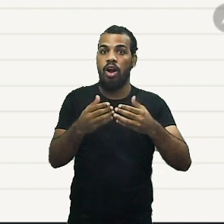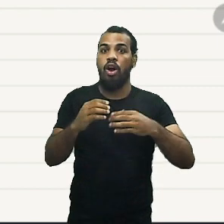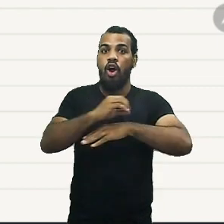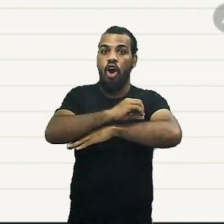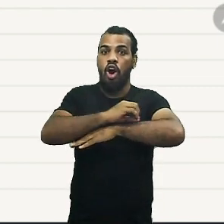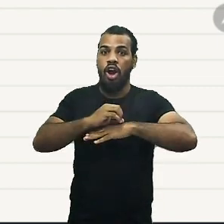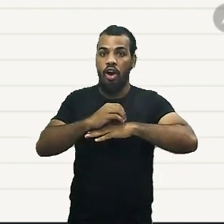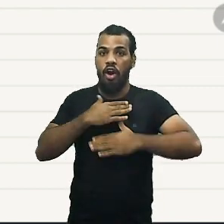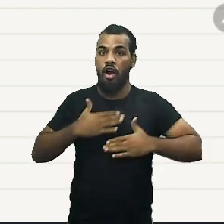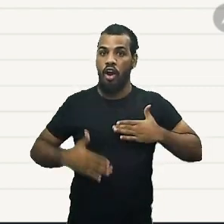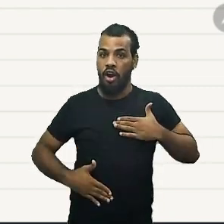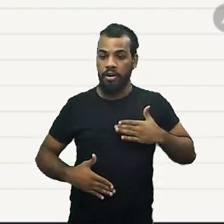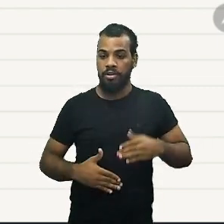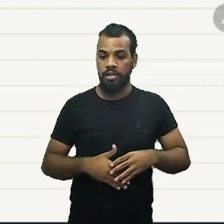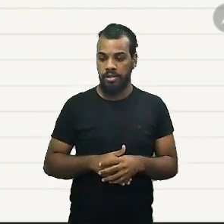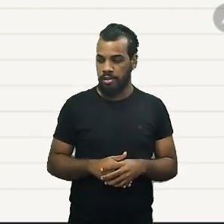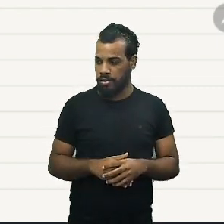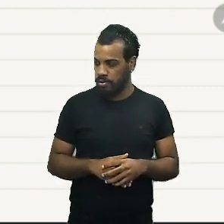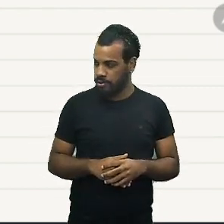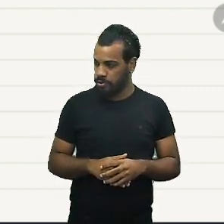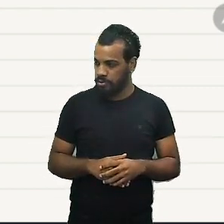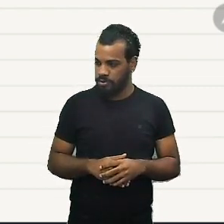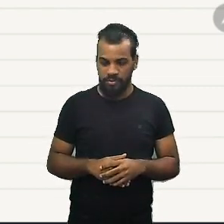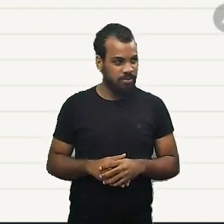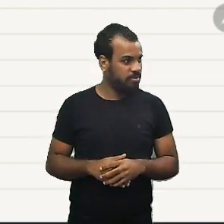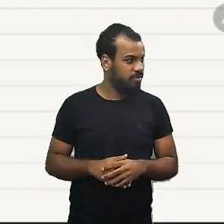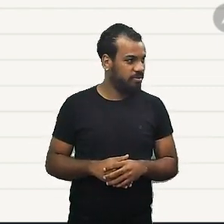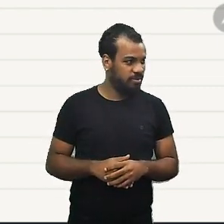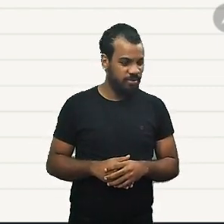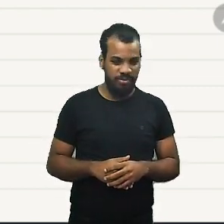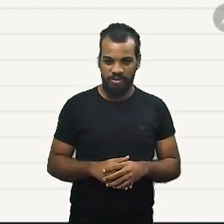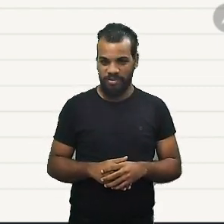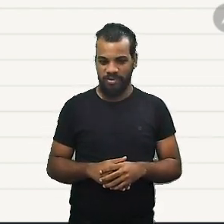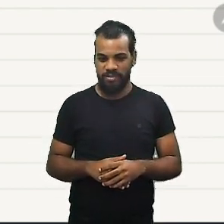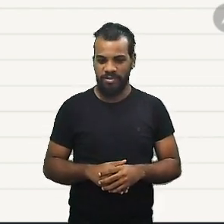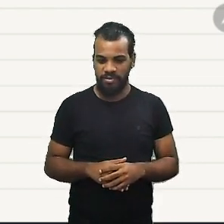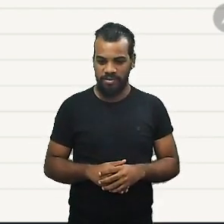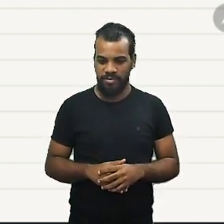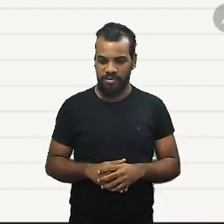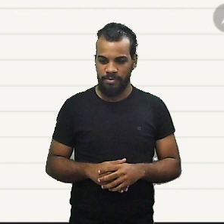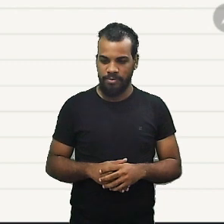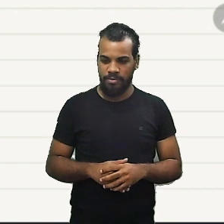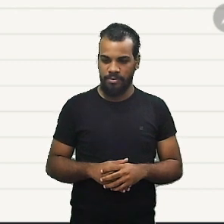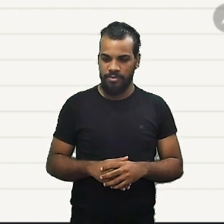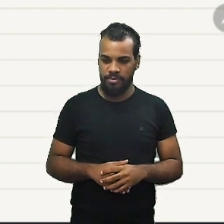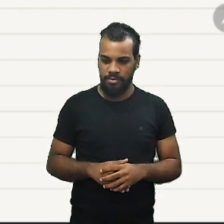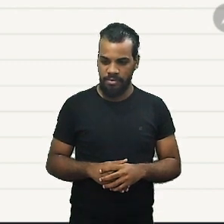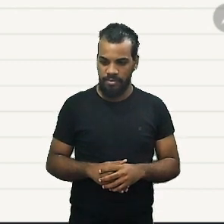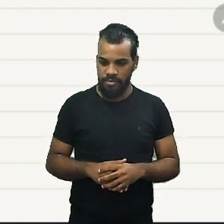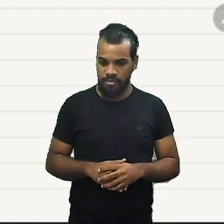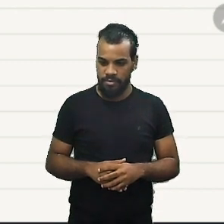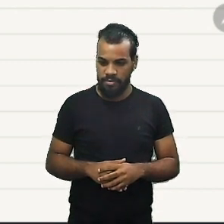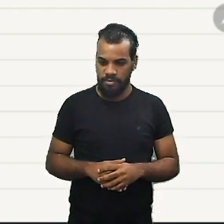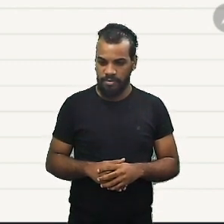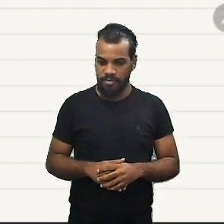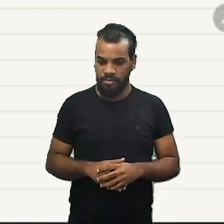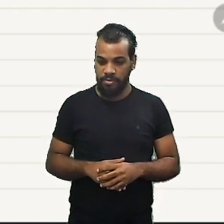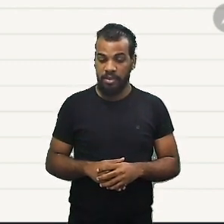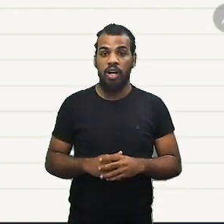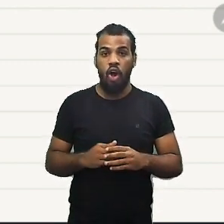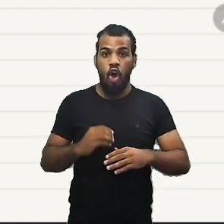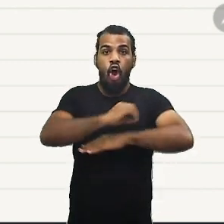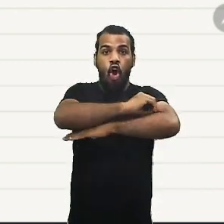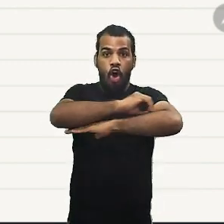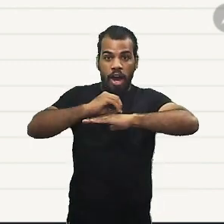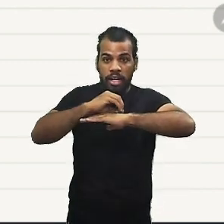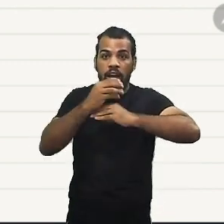orgânica. Ela forma substância orgânica. E quando a gente diz que ela forma